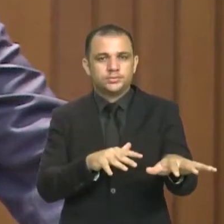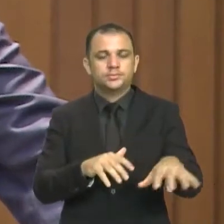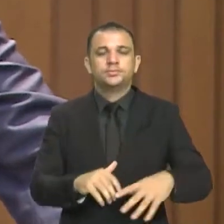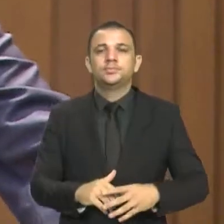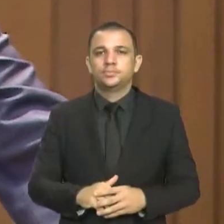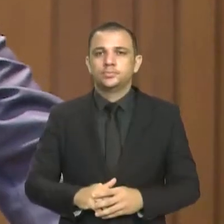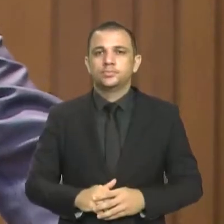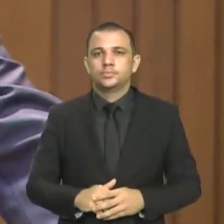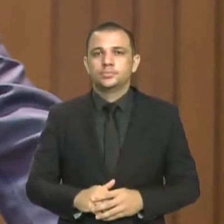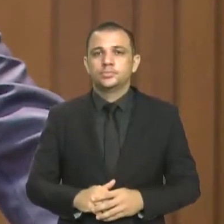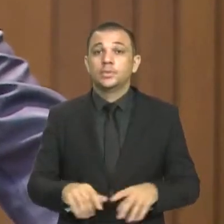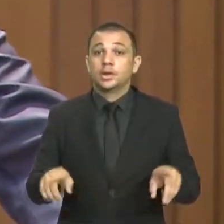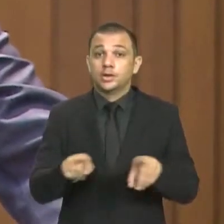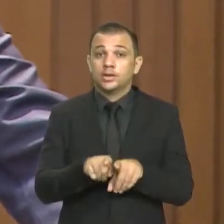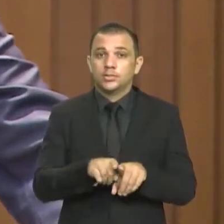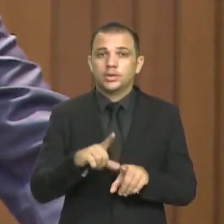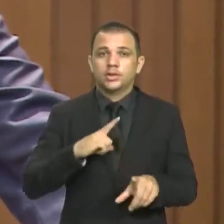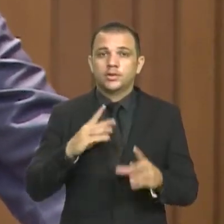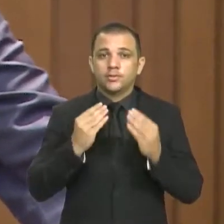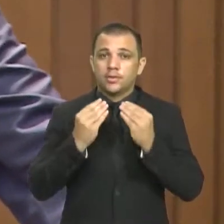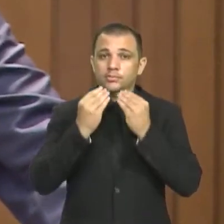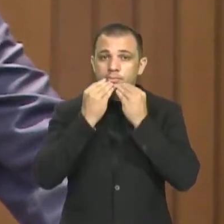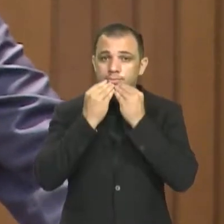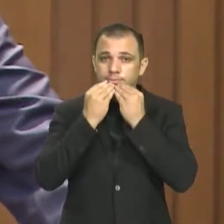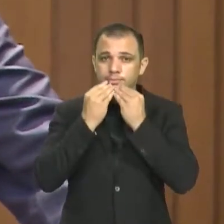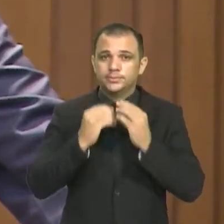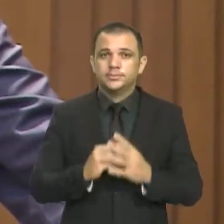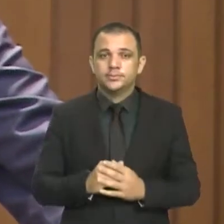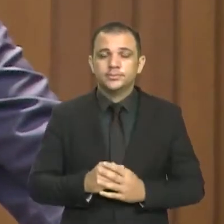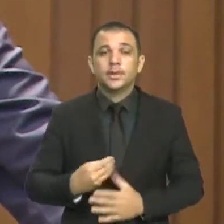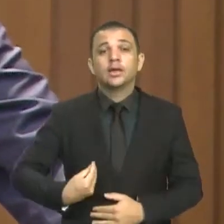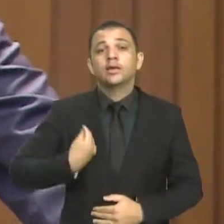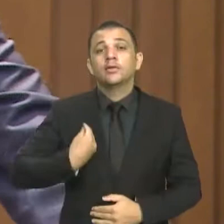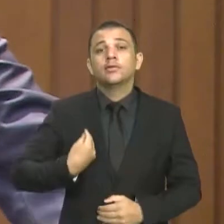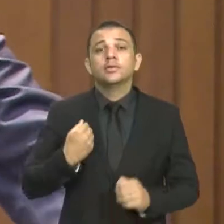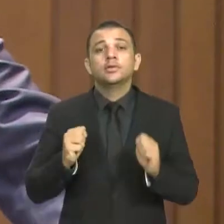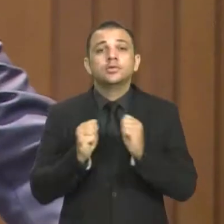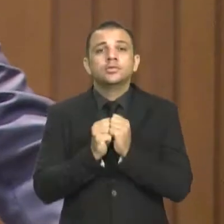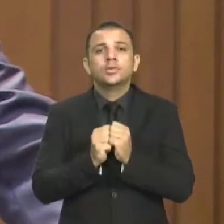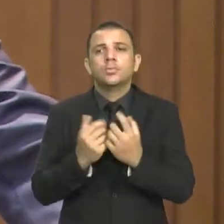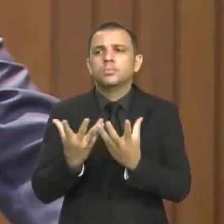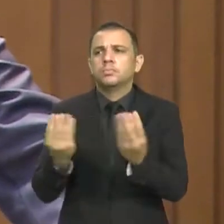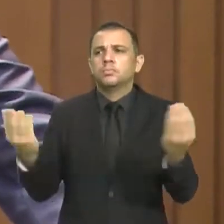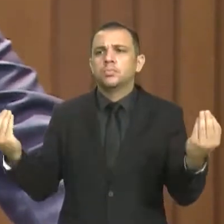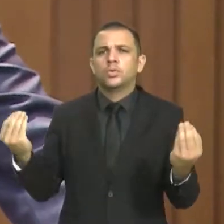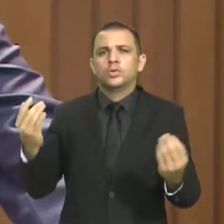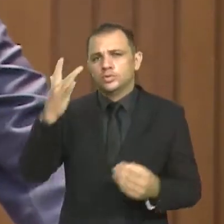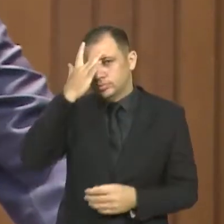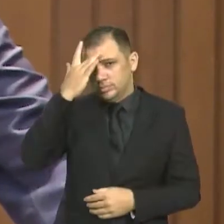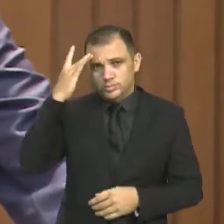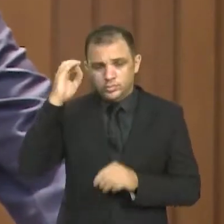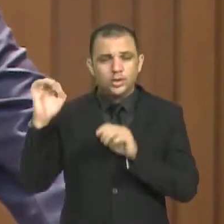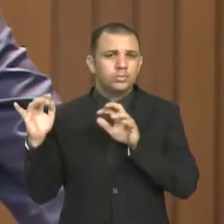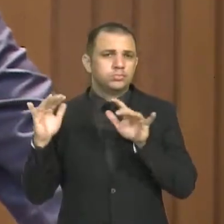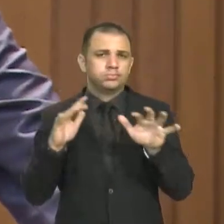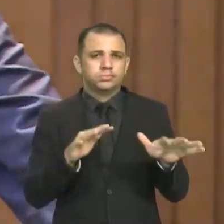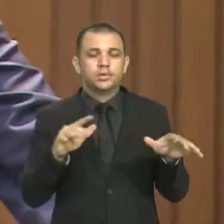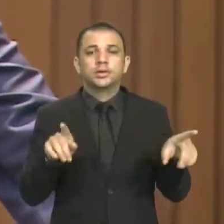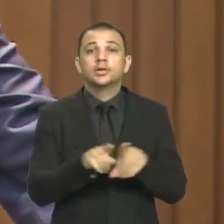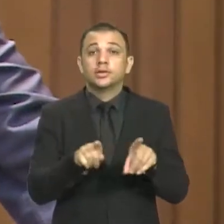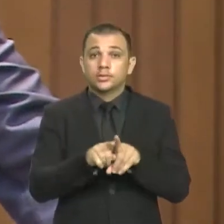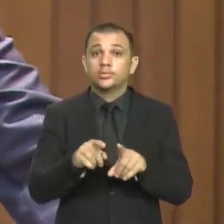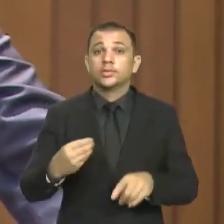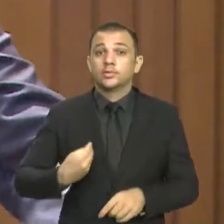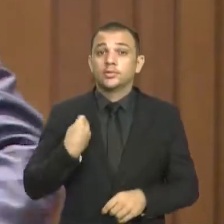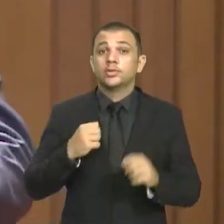com a missa realizada, com a presença de milhares de fiéis, com a presença do bispo